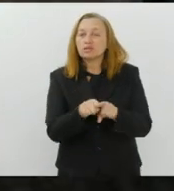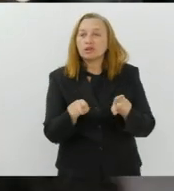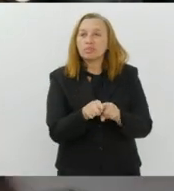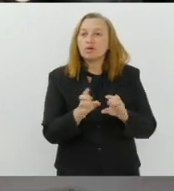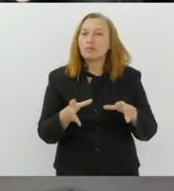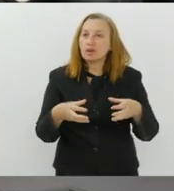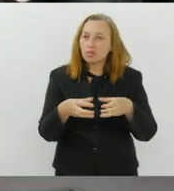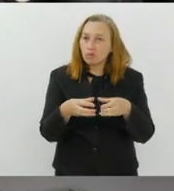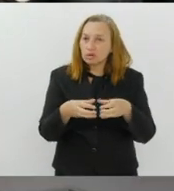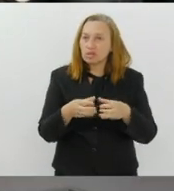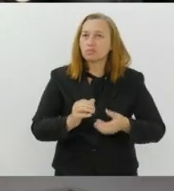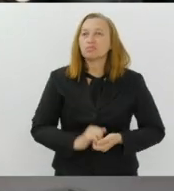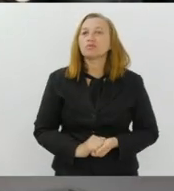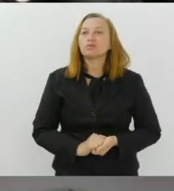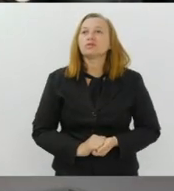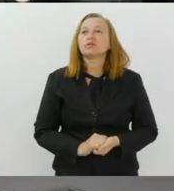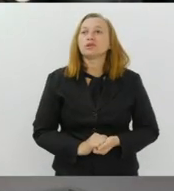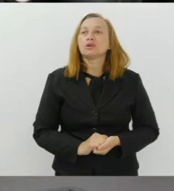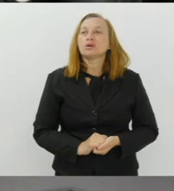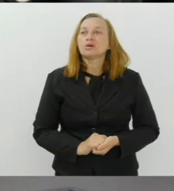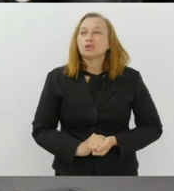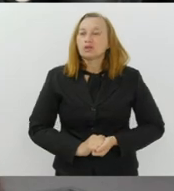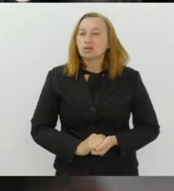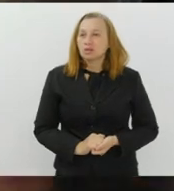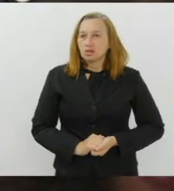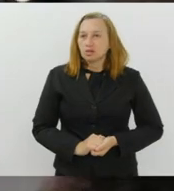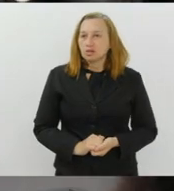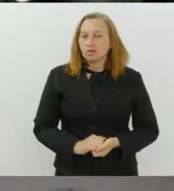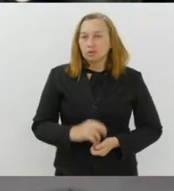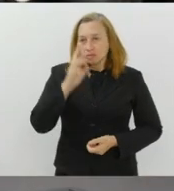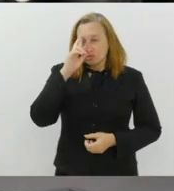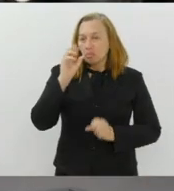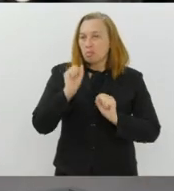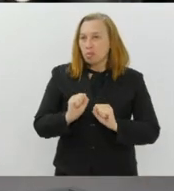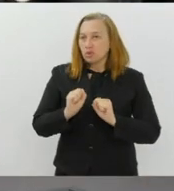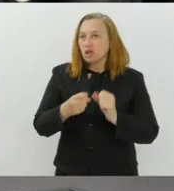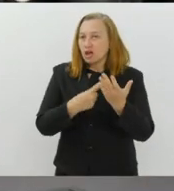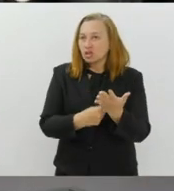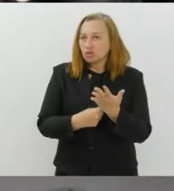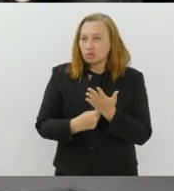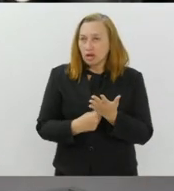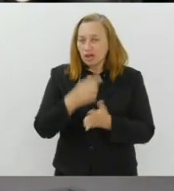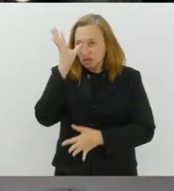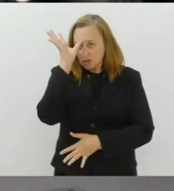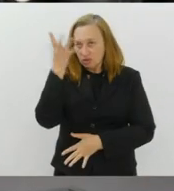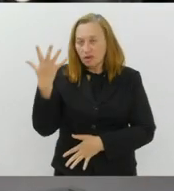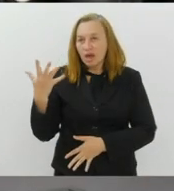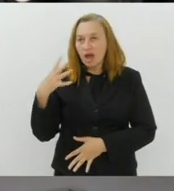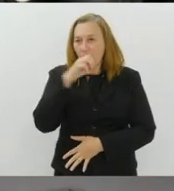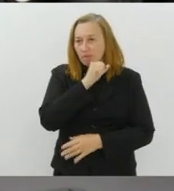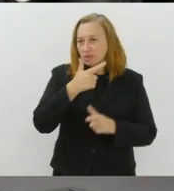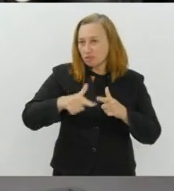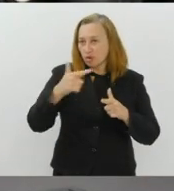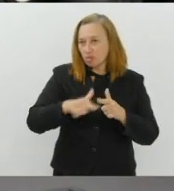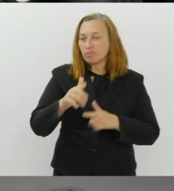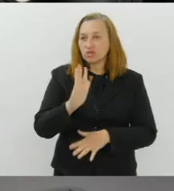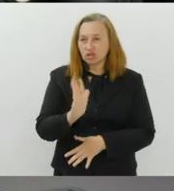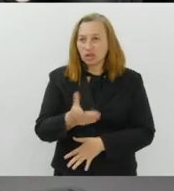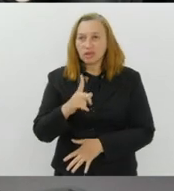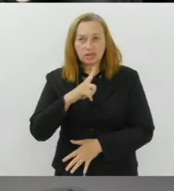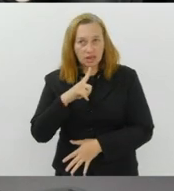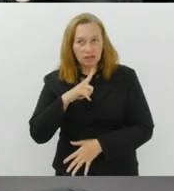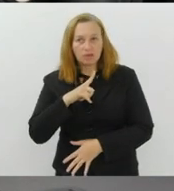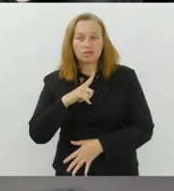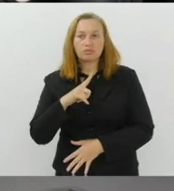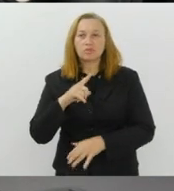comissão, para que Vossa Senhoria possa nos ajudar a sanar essa questão o mais rápido possível. Já temos, estamos dizendo aqui a